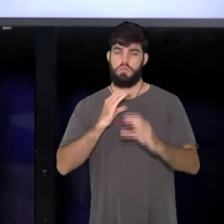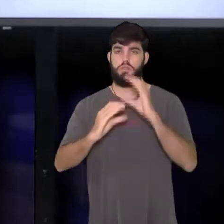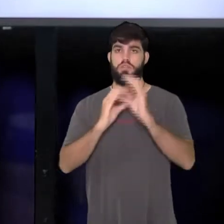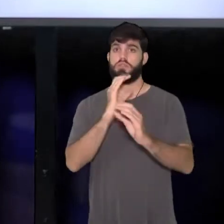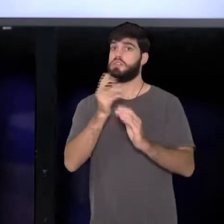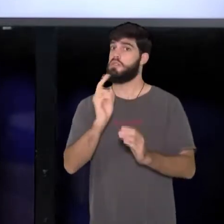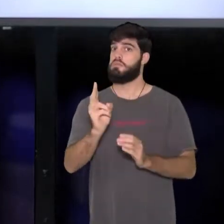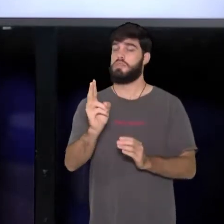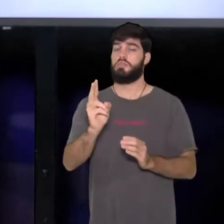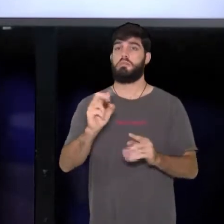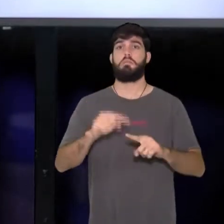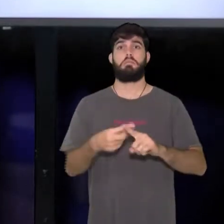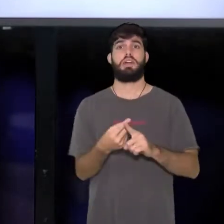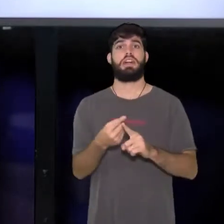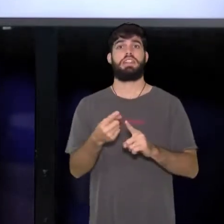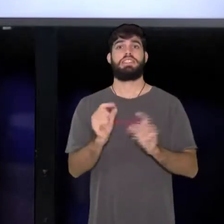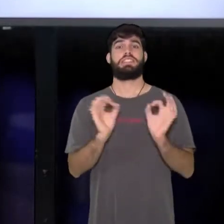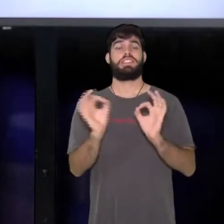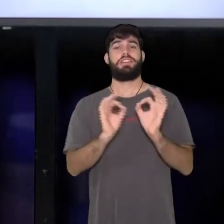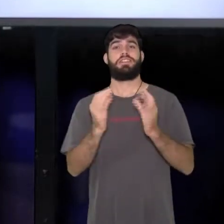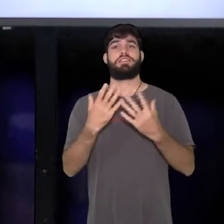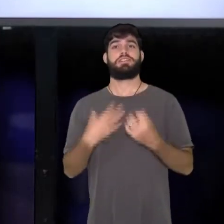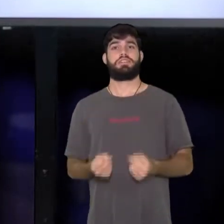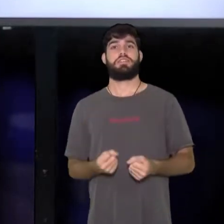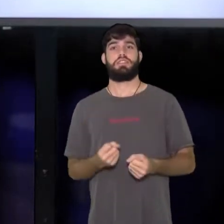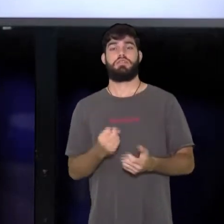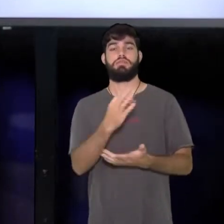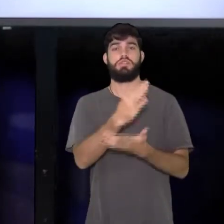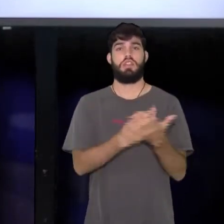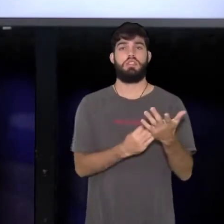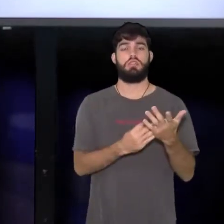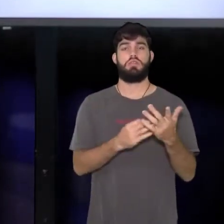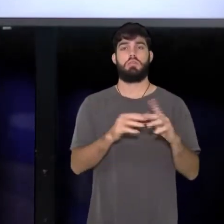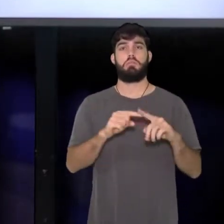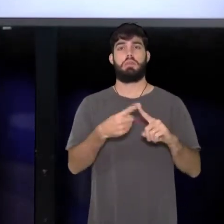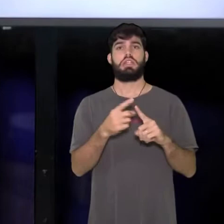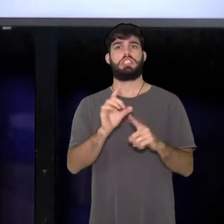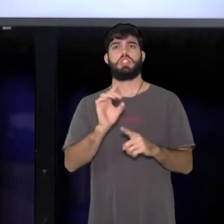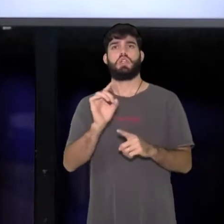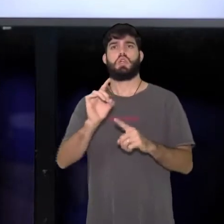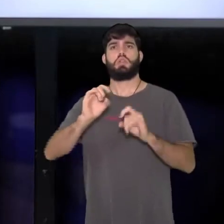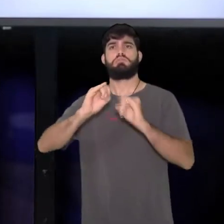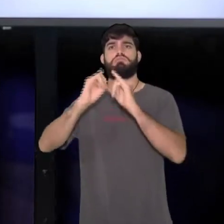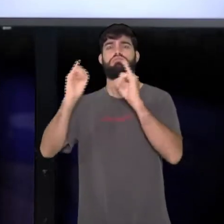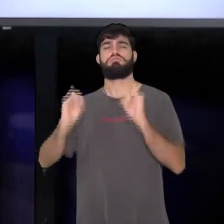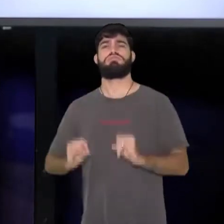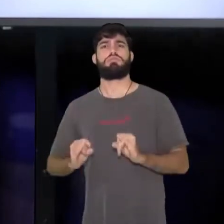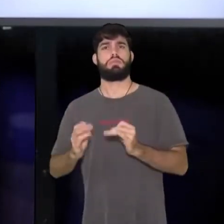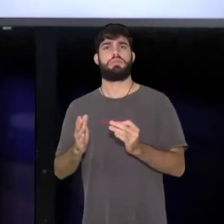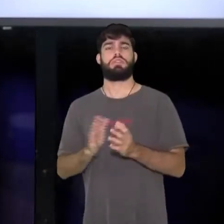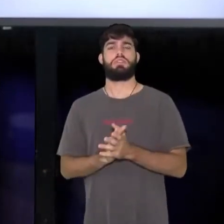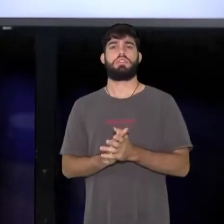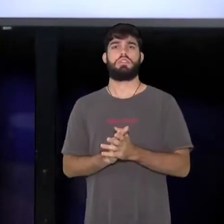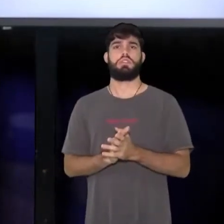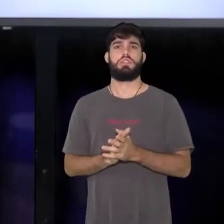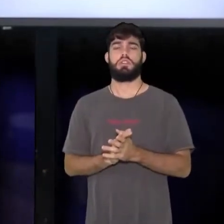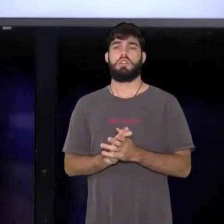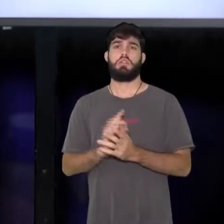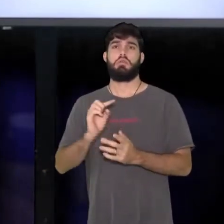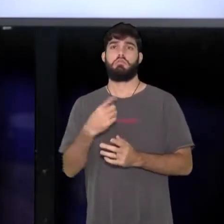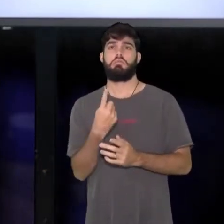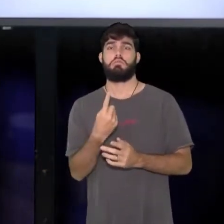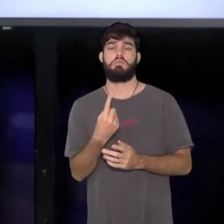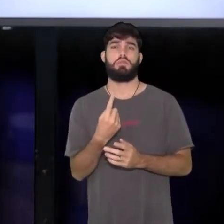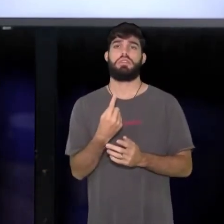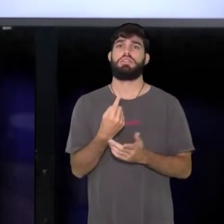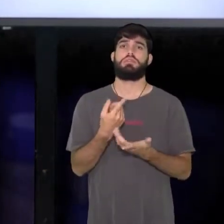comunicou, mas não era considerado um texto, e sim apenas uma imagem. Mas aí a linguística percebeu que